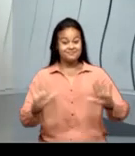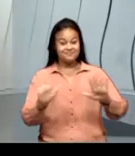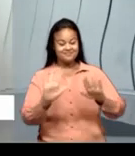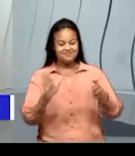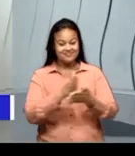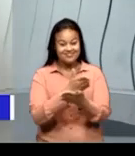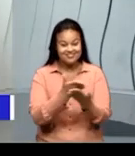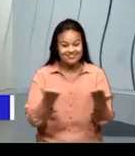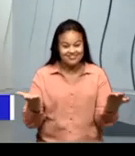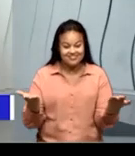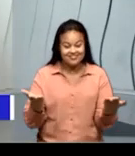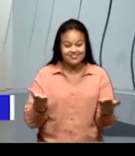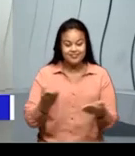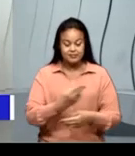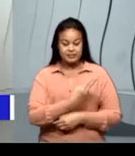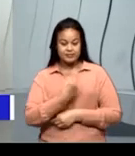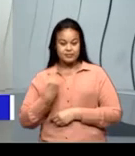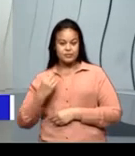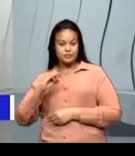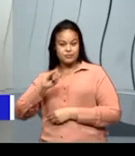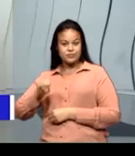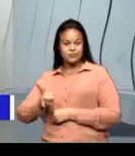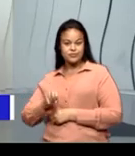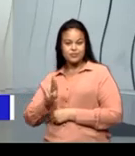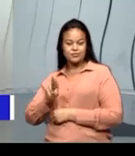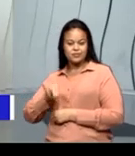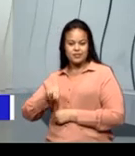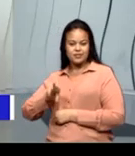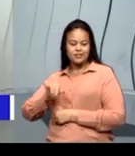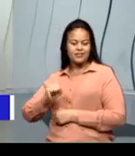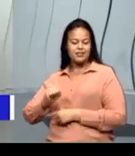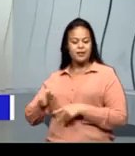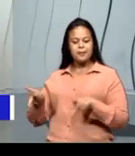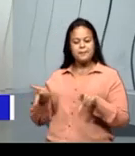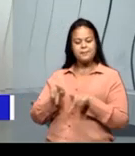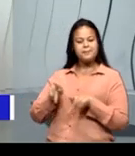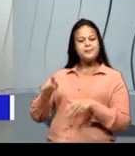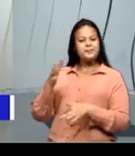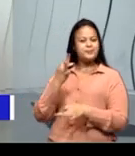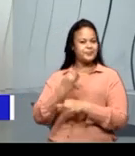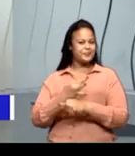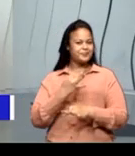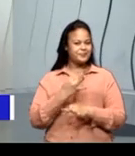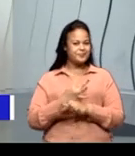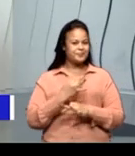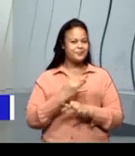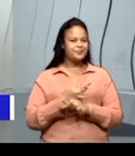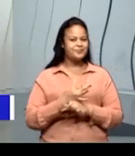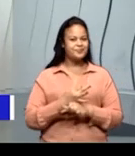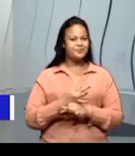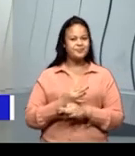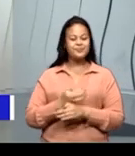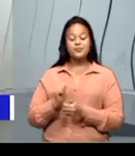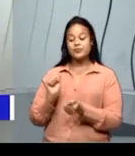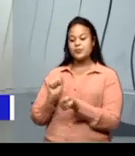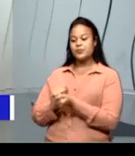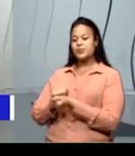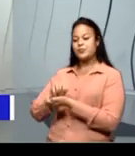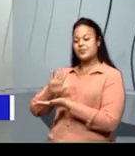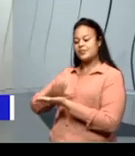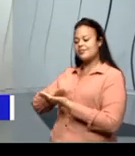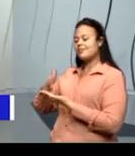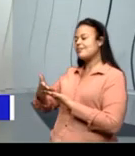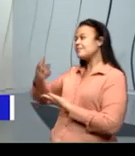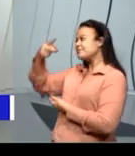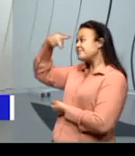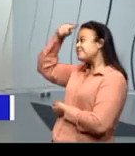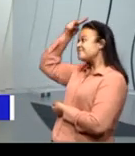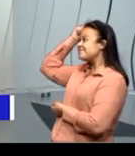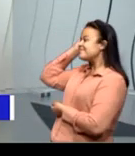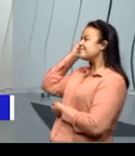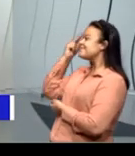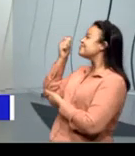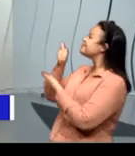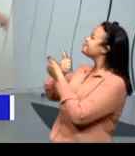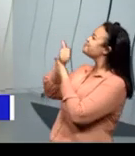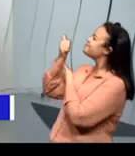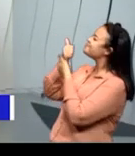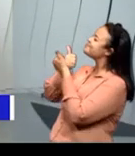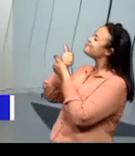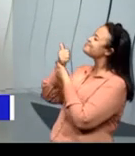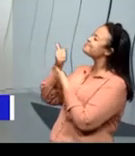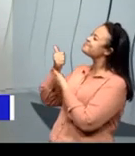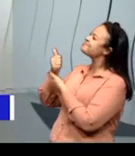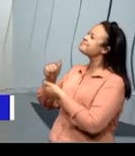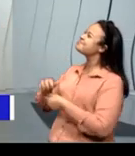Olá, pessoal! O meu nome é Júnia Arnaud e eu sou sua professora de Física. Conosco hoje aqui temos a Vânia. Tudo bom,